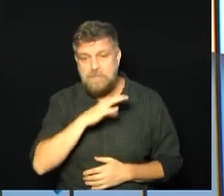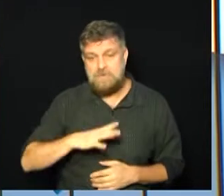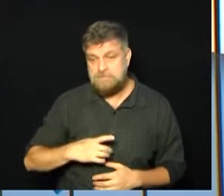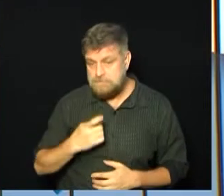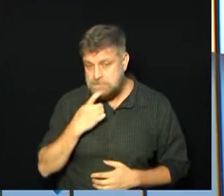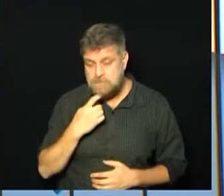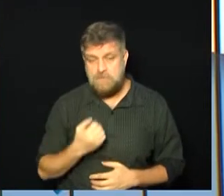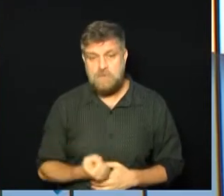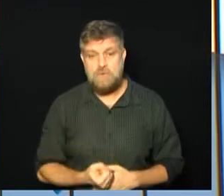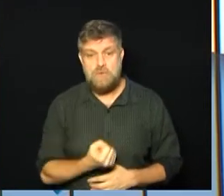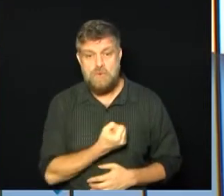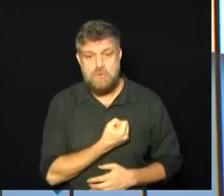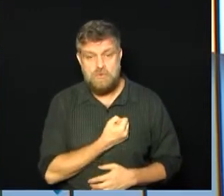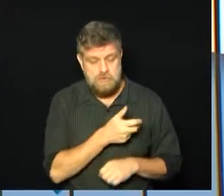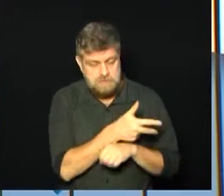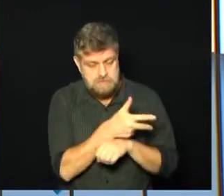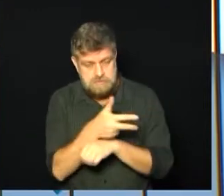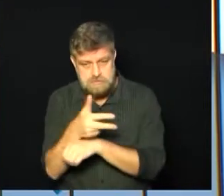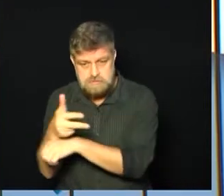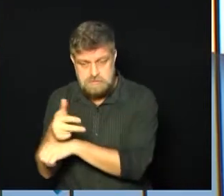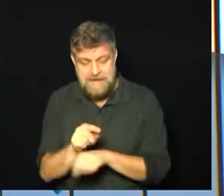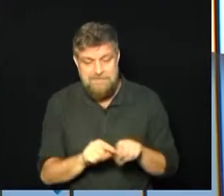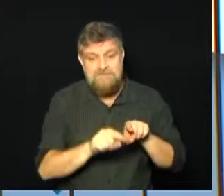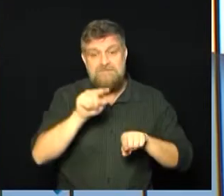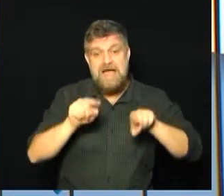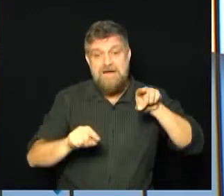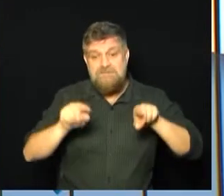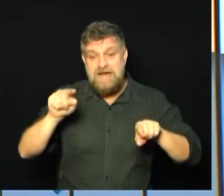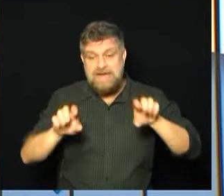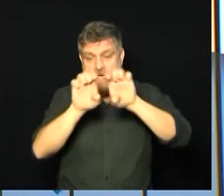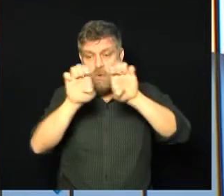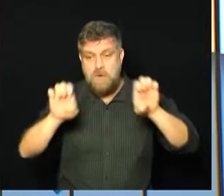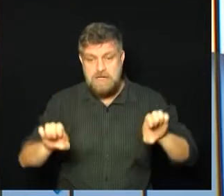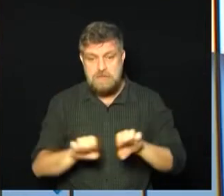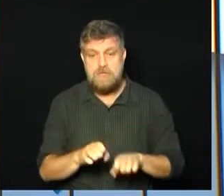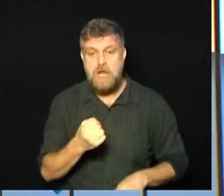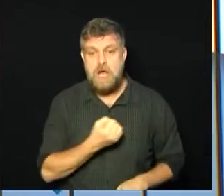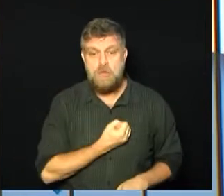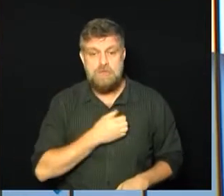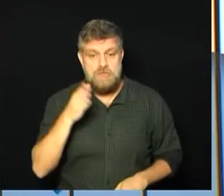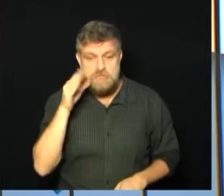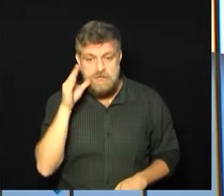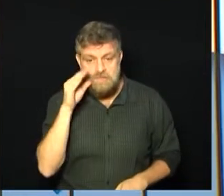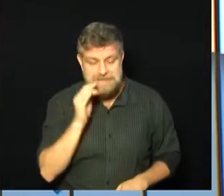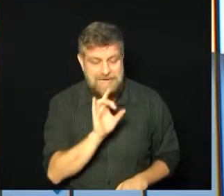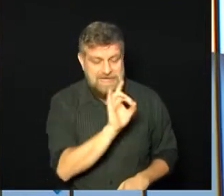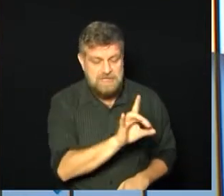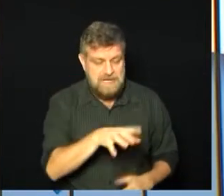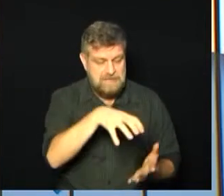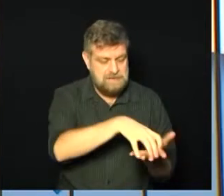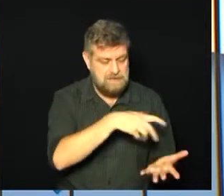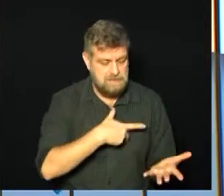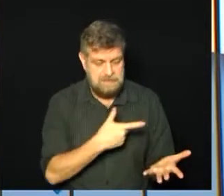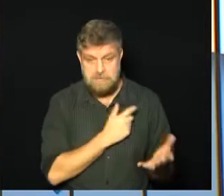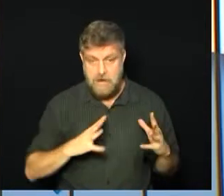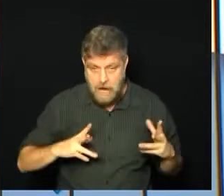O número de aparelhos deverá variar de acordo com a estrutura e o número de servidores de cada unidade, mas